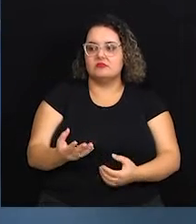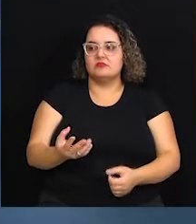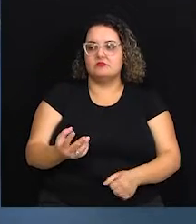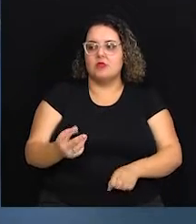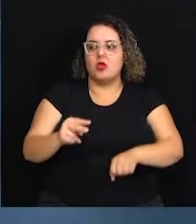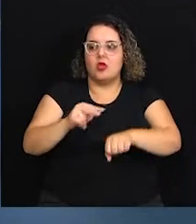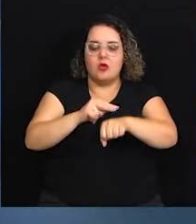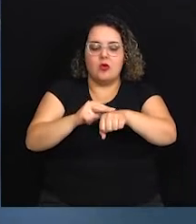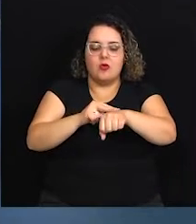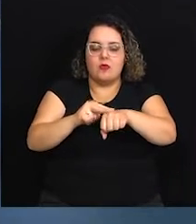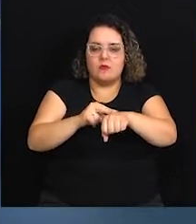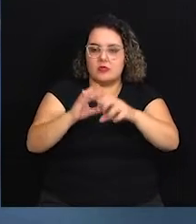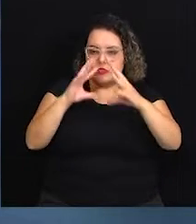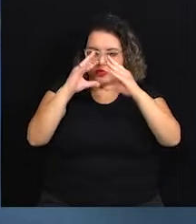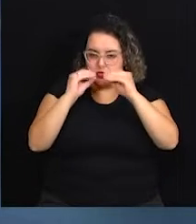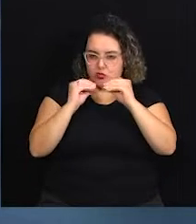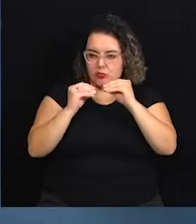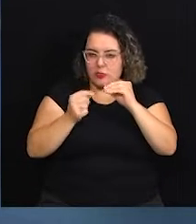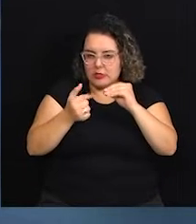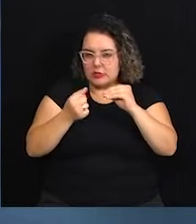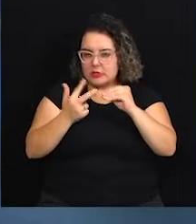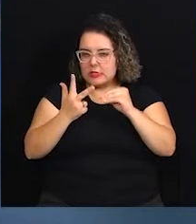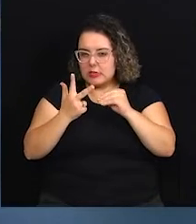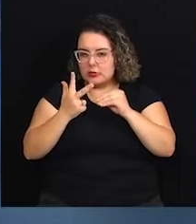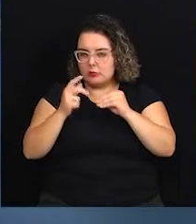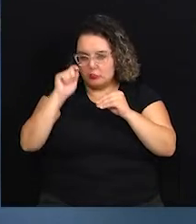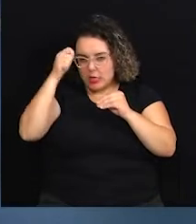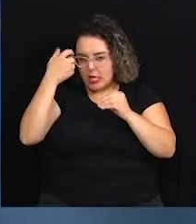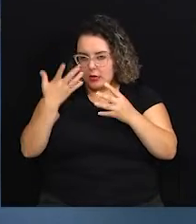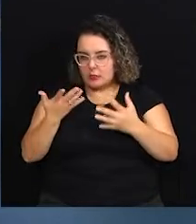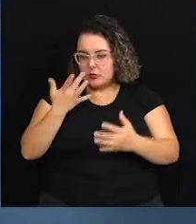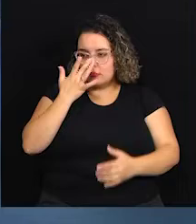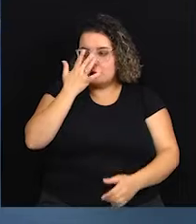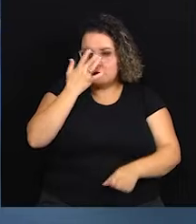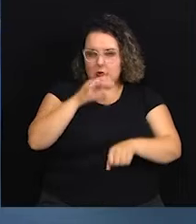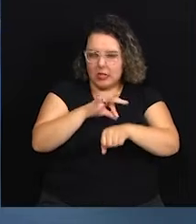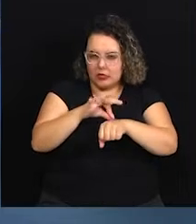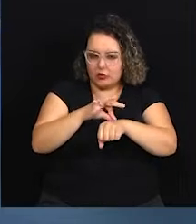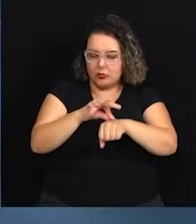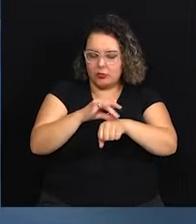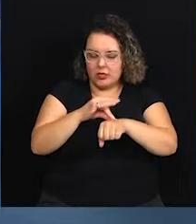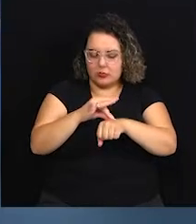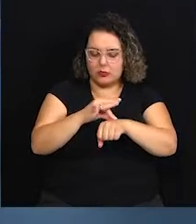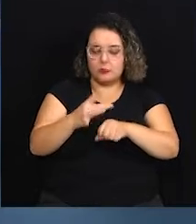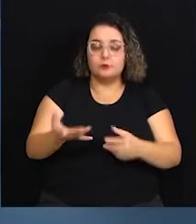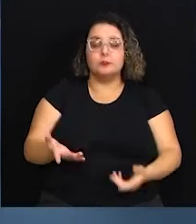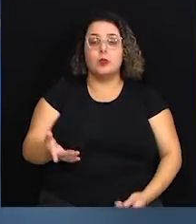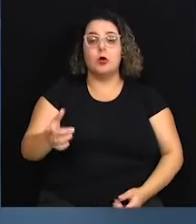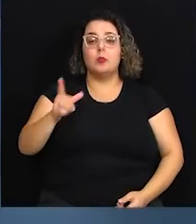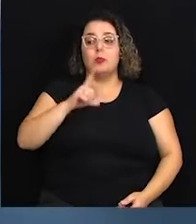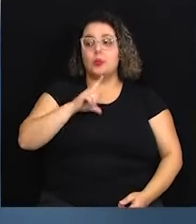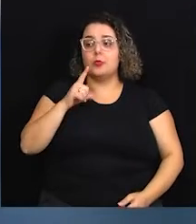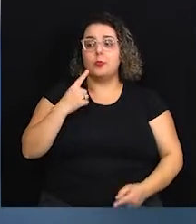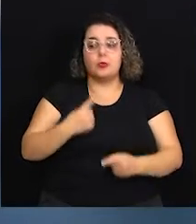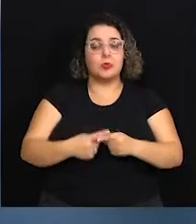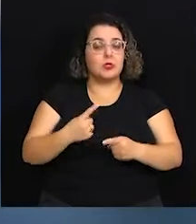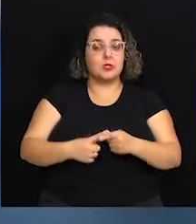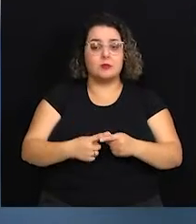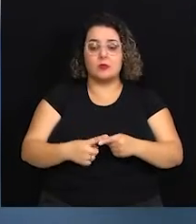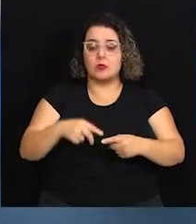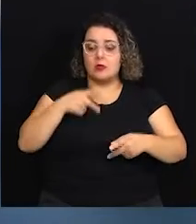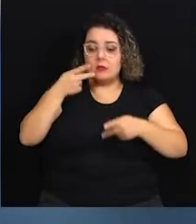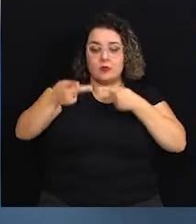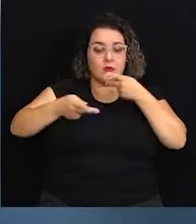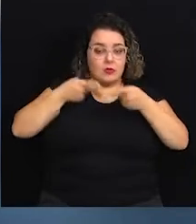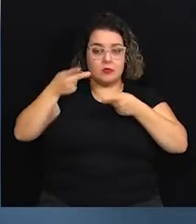bem escuro, quase um preto, assim. Então, é importante porque, assim, o que acontece? Nós temos relatos de surdos cegos